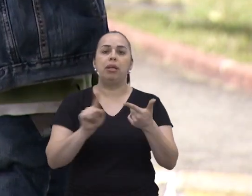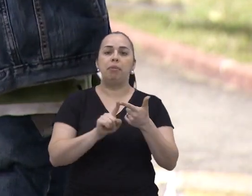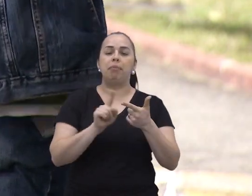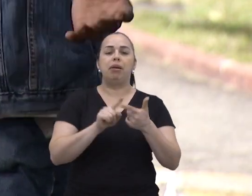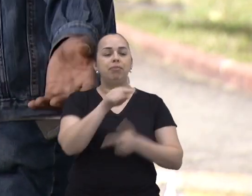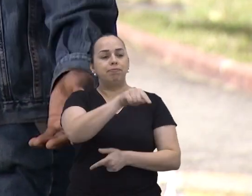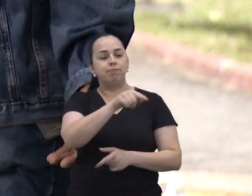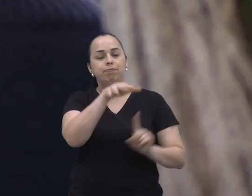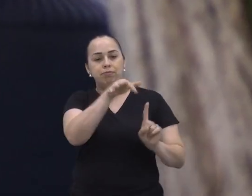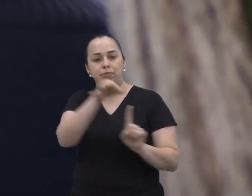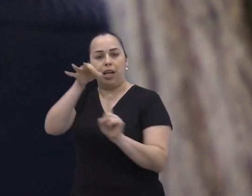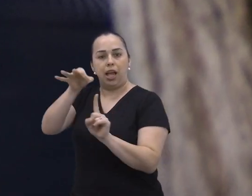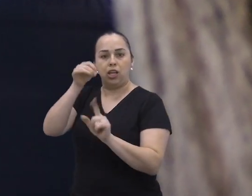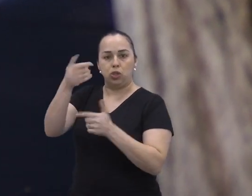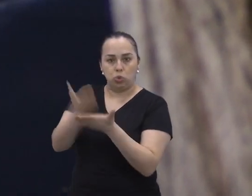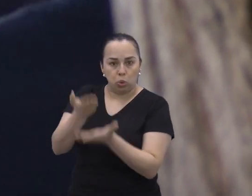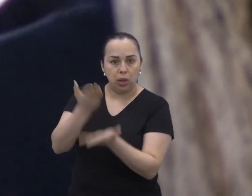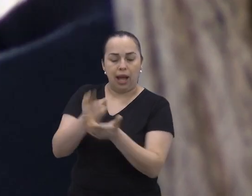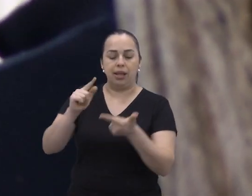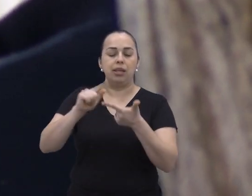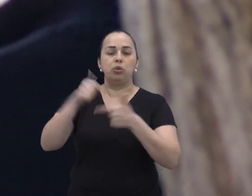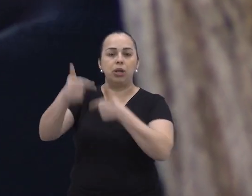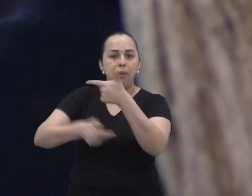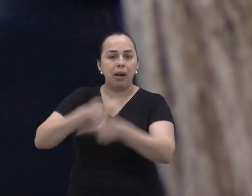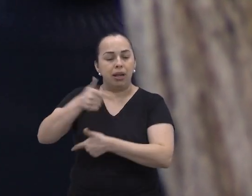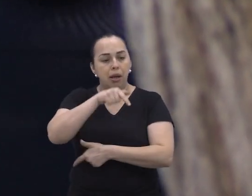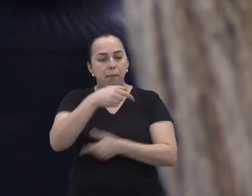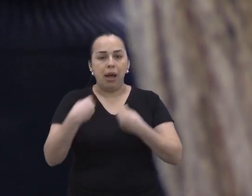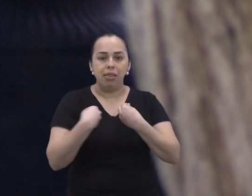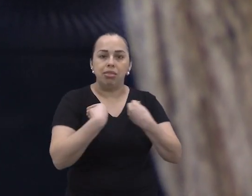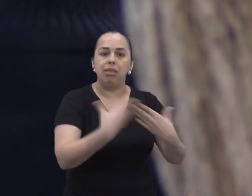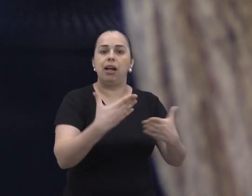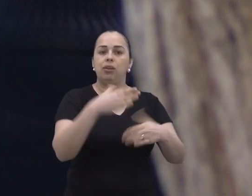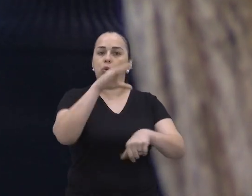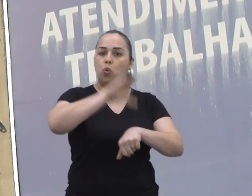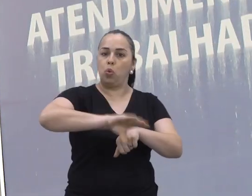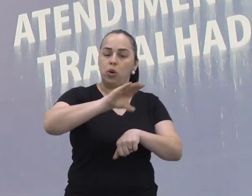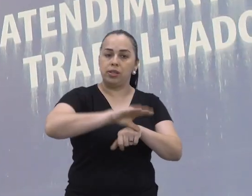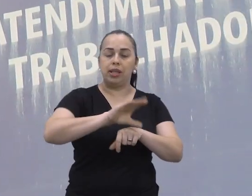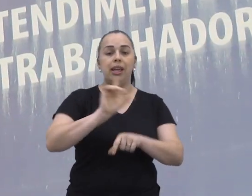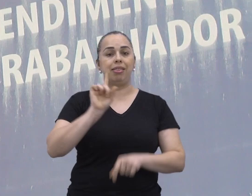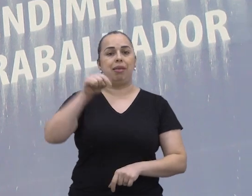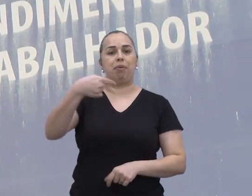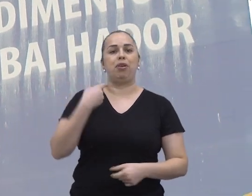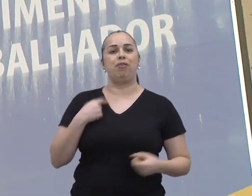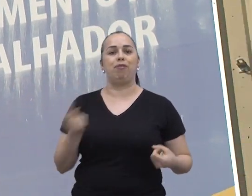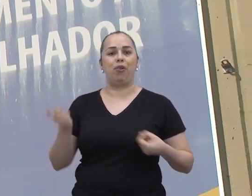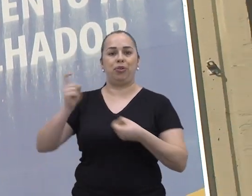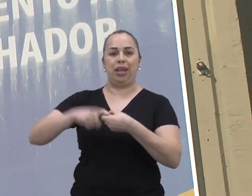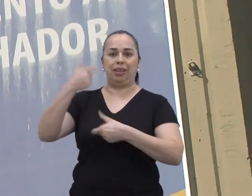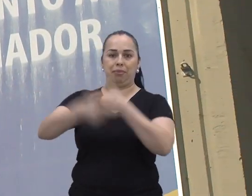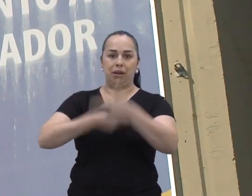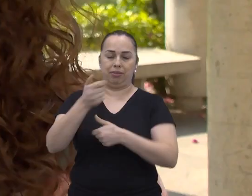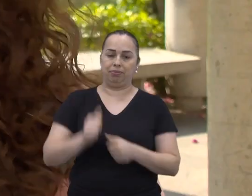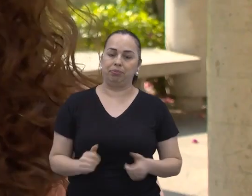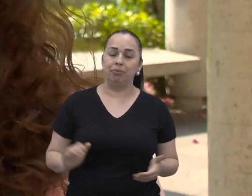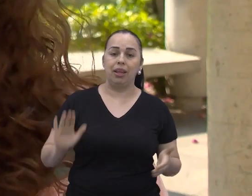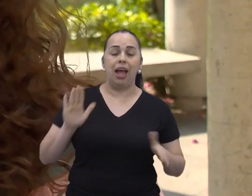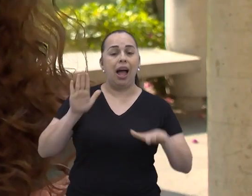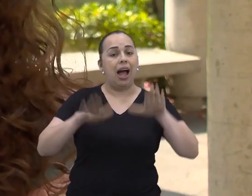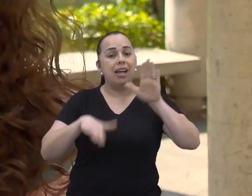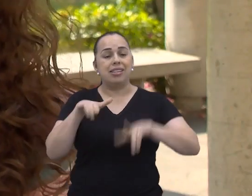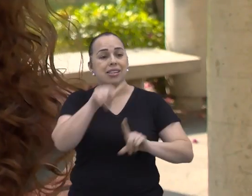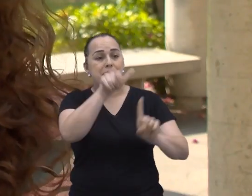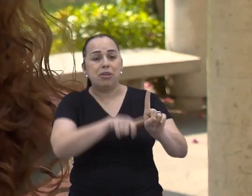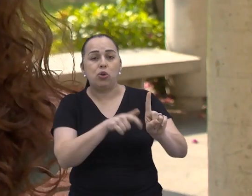estudo, planejamento e implementação de ações que ajudem na capacitação e reinserção no mercado de trabalho. E